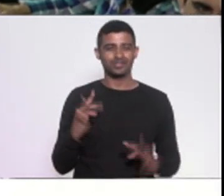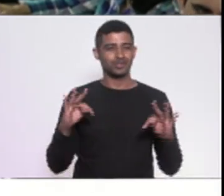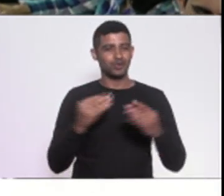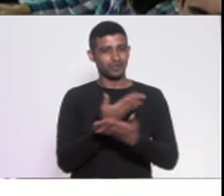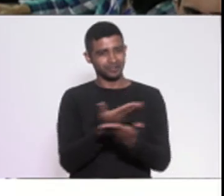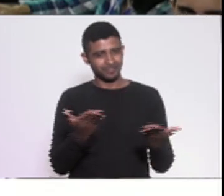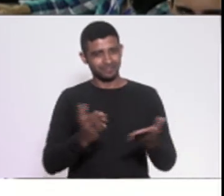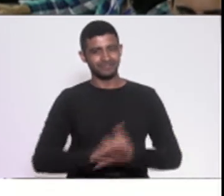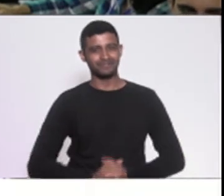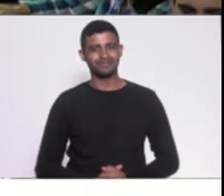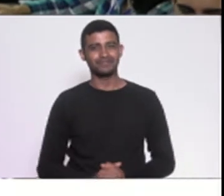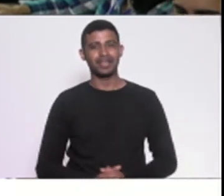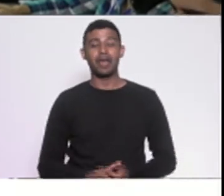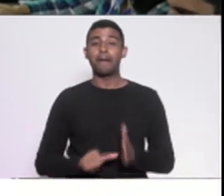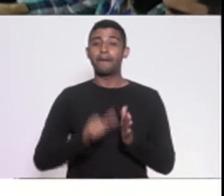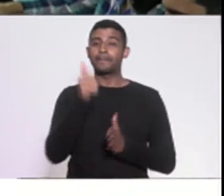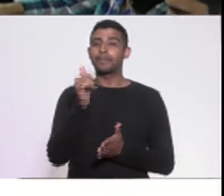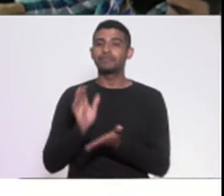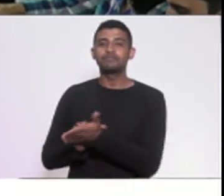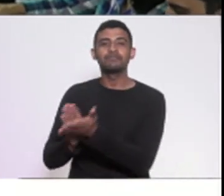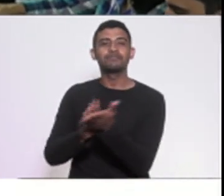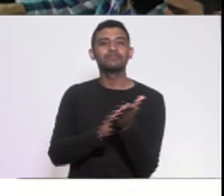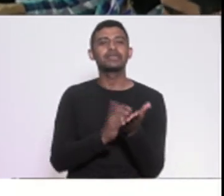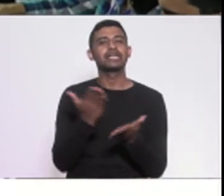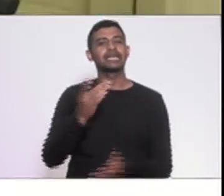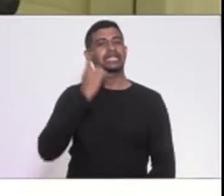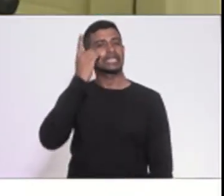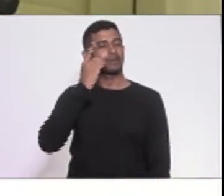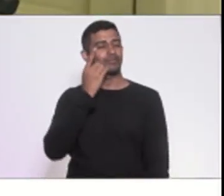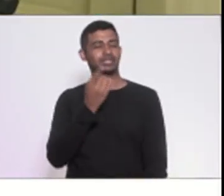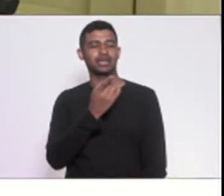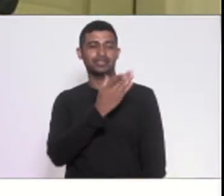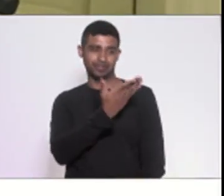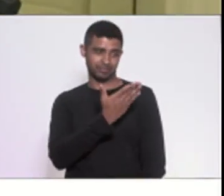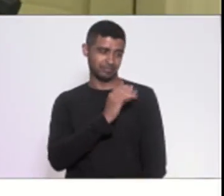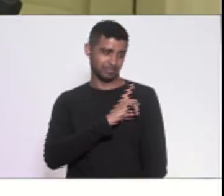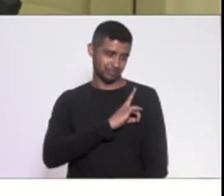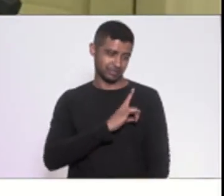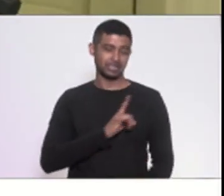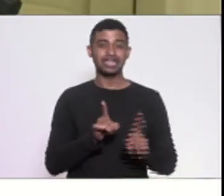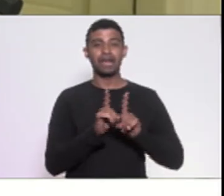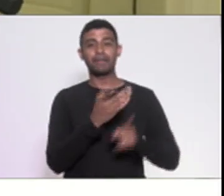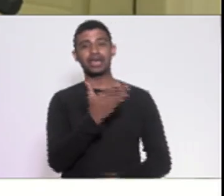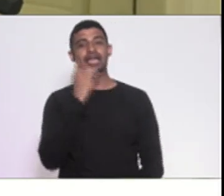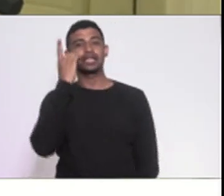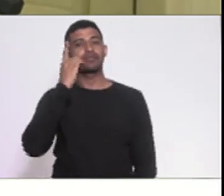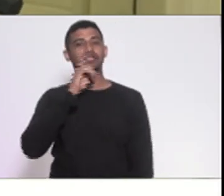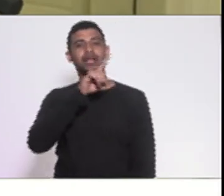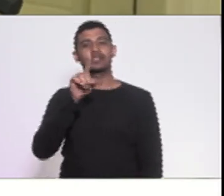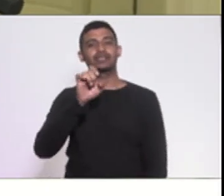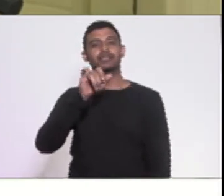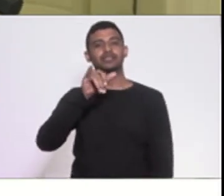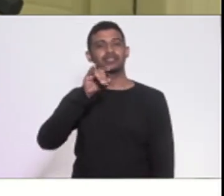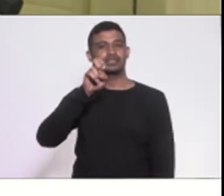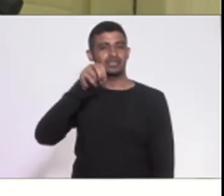todas. Primeiro, parabenizar a deputada Marta e a deputada Zeidan por essa